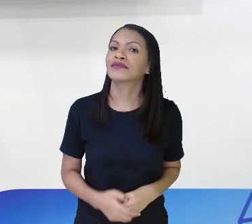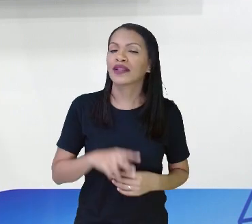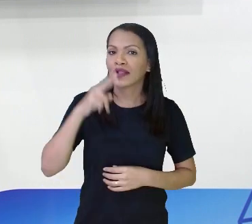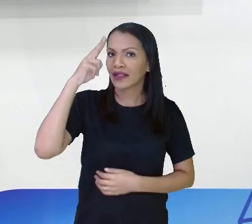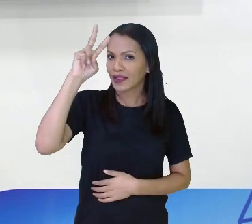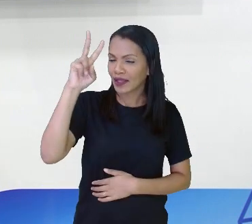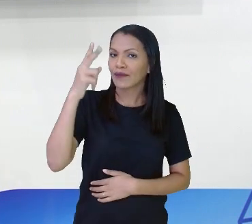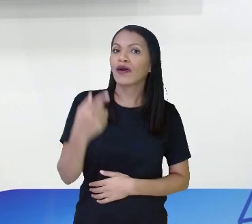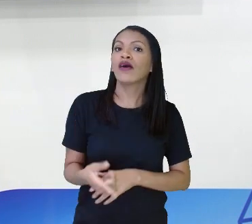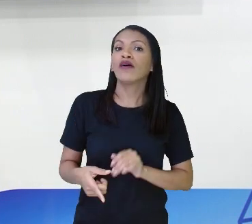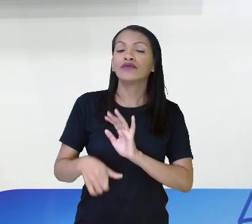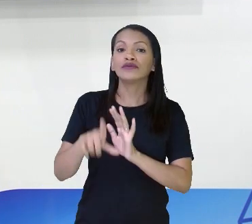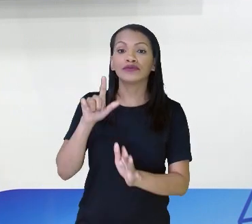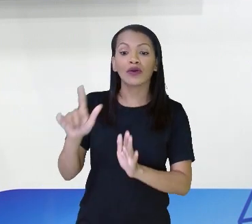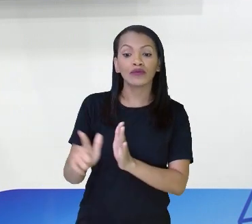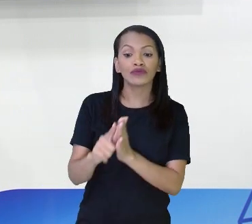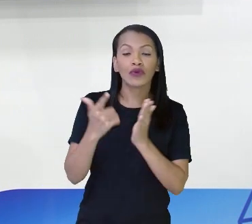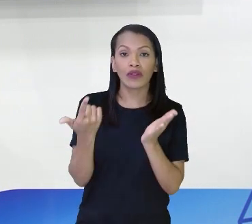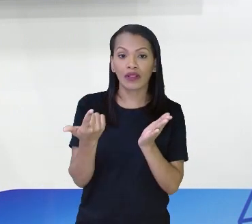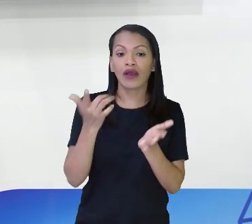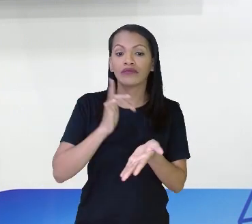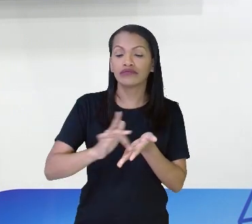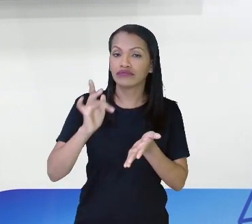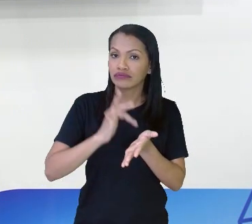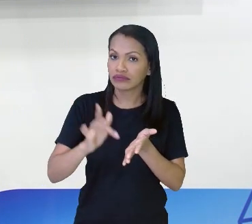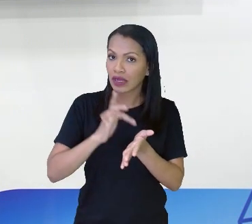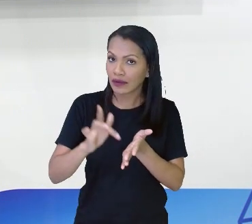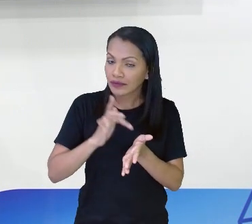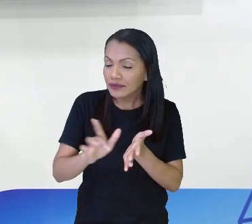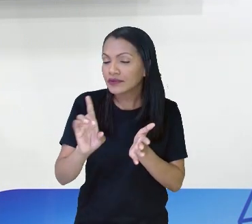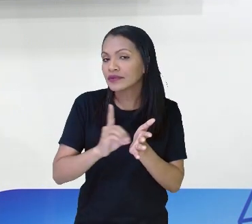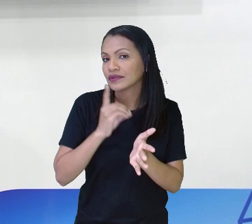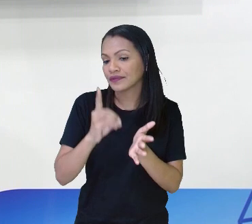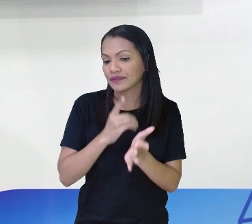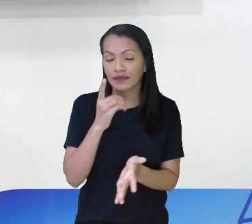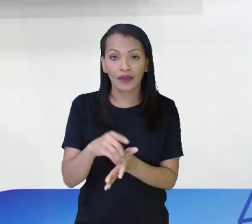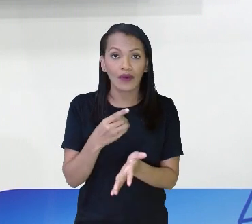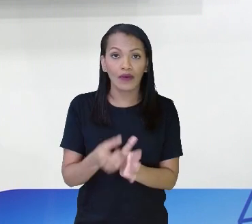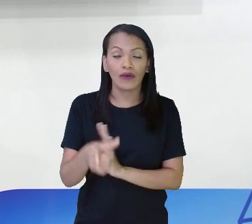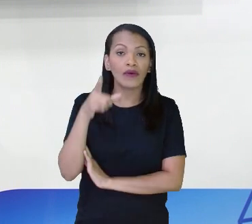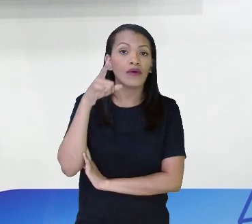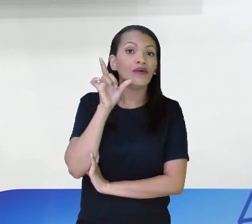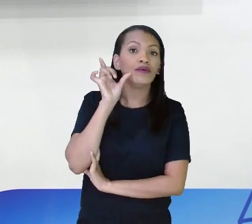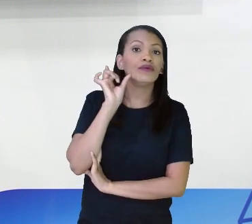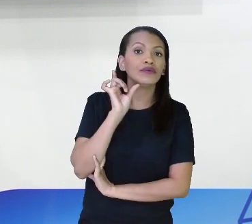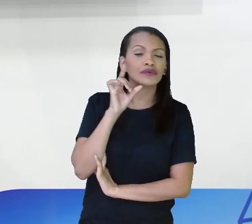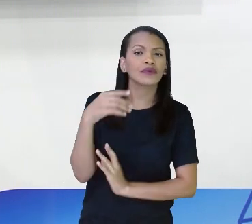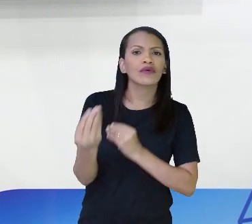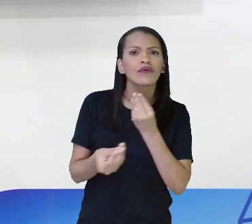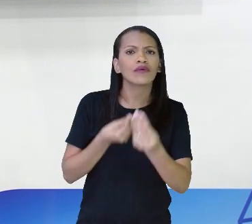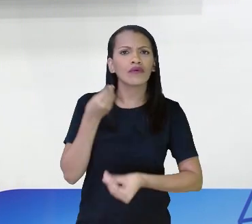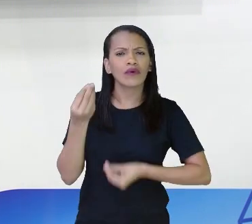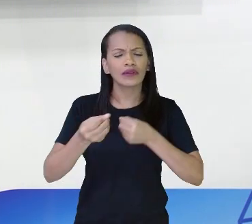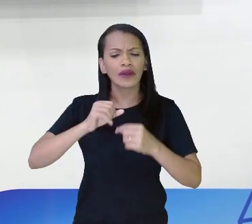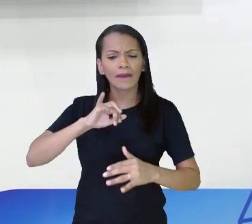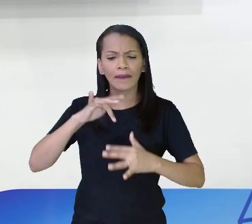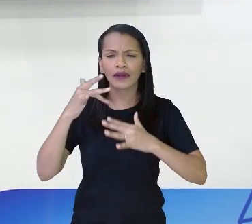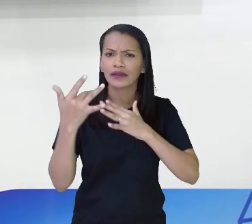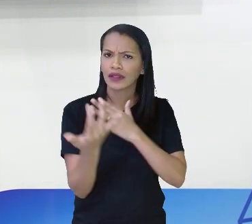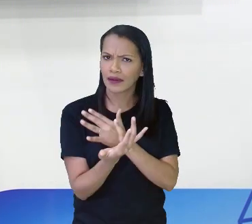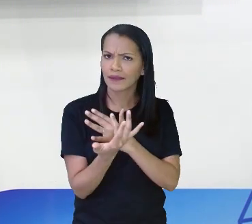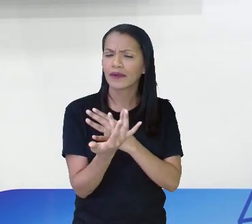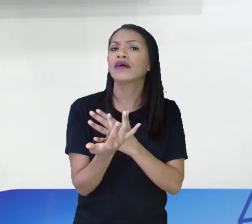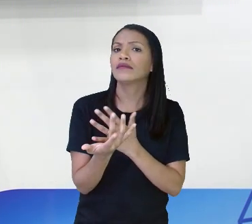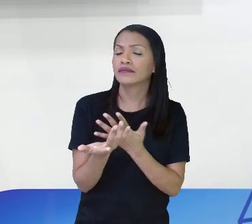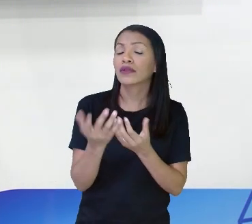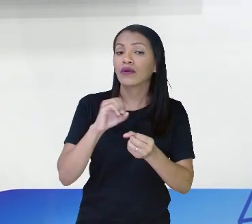Lembra que eu falei ontem do jornal digital, que é uma nova tendência? Nós ontem trabalhamos sobre o quanto a pandemia, não é, por conta